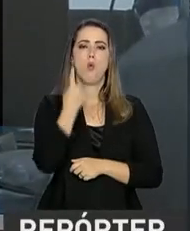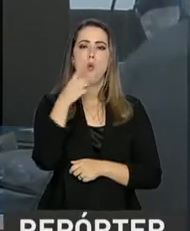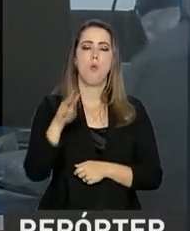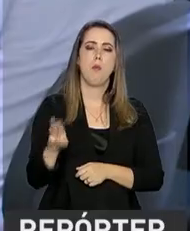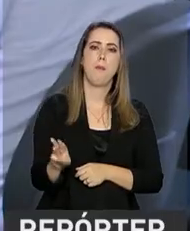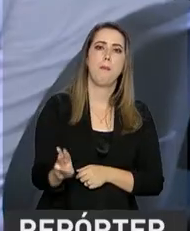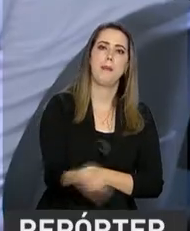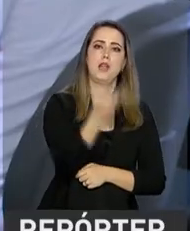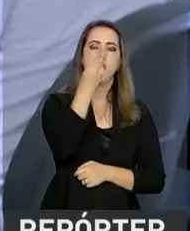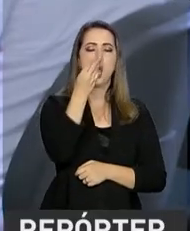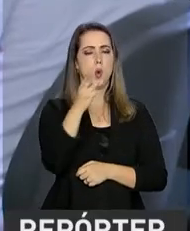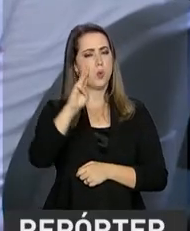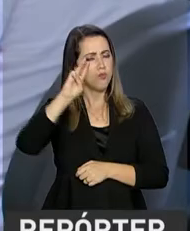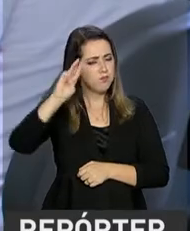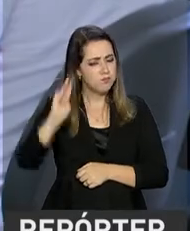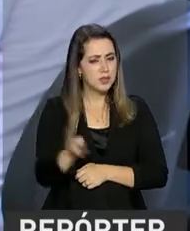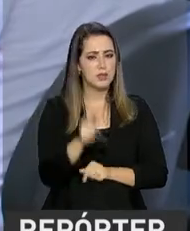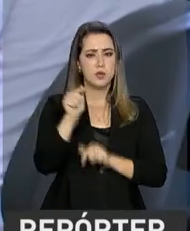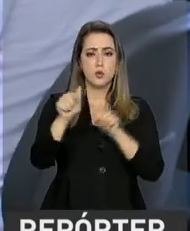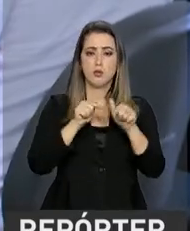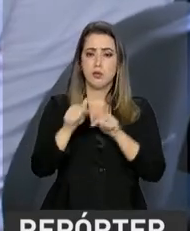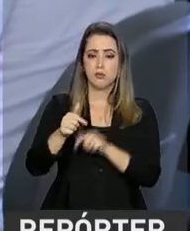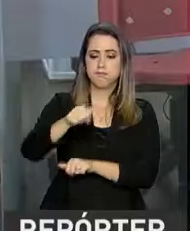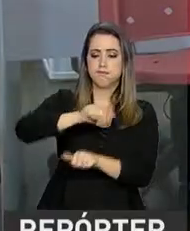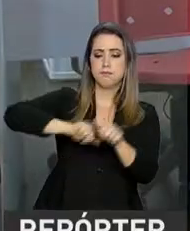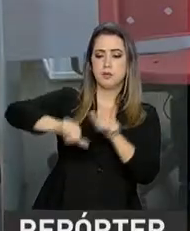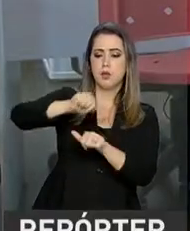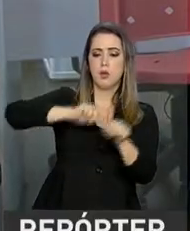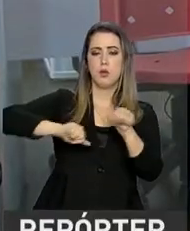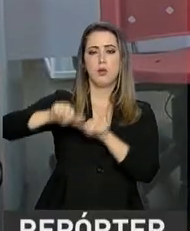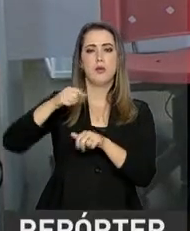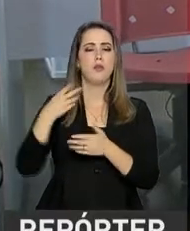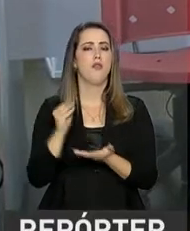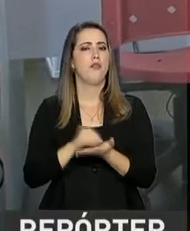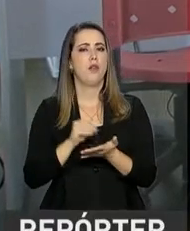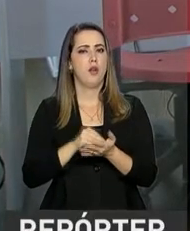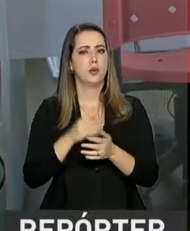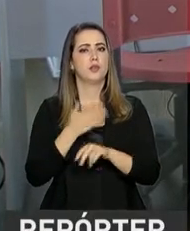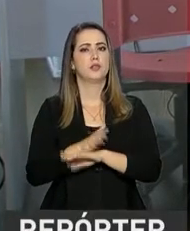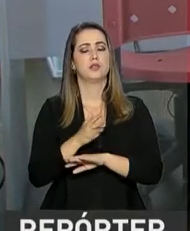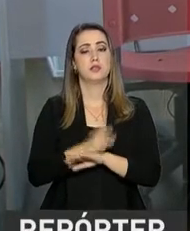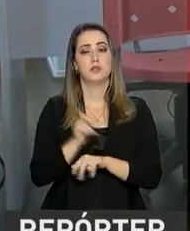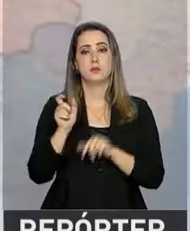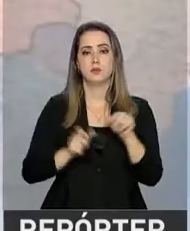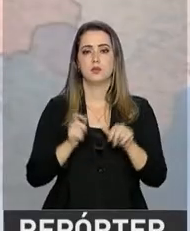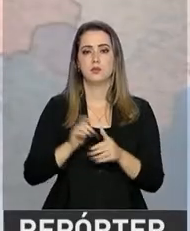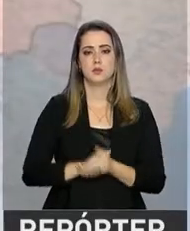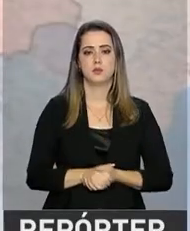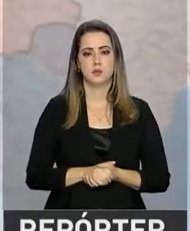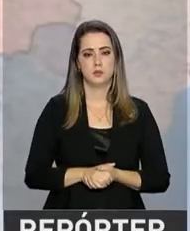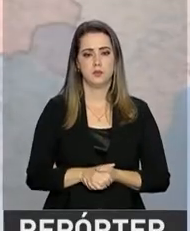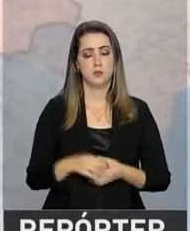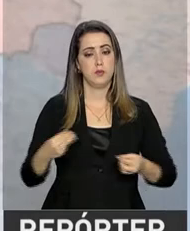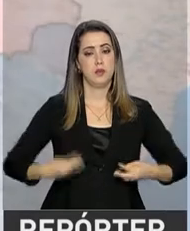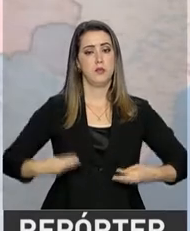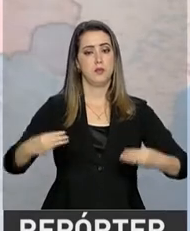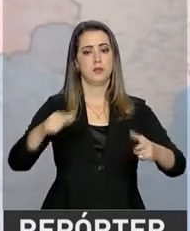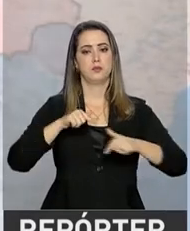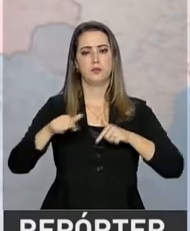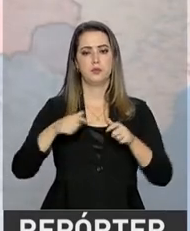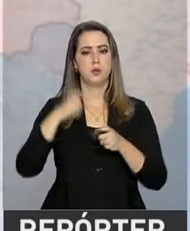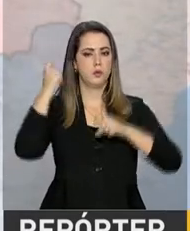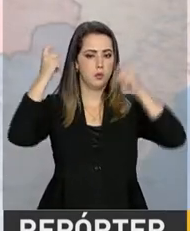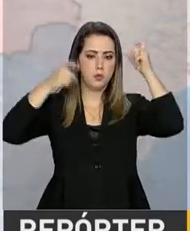de empregos ou seja aqueles que não são ocupados por falta de qualificação do trabalhador ministério do trabalho muito